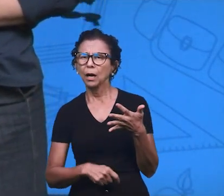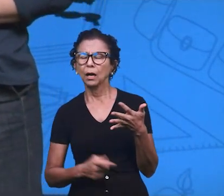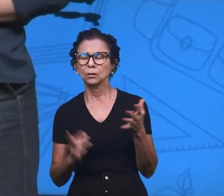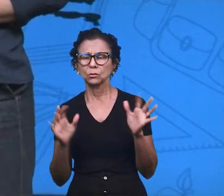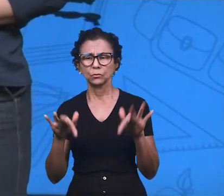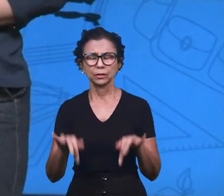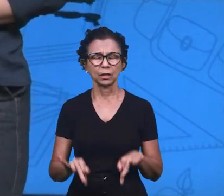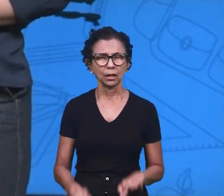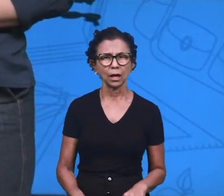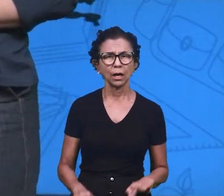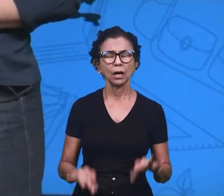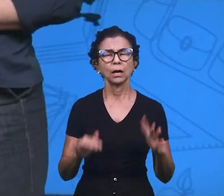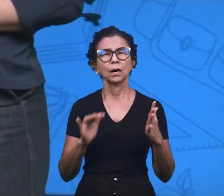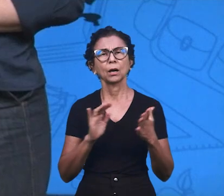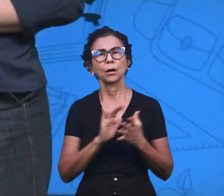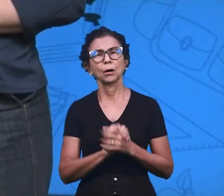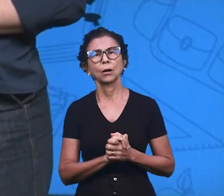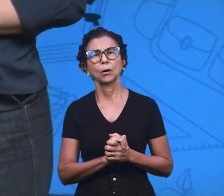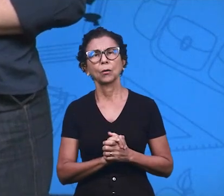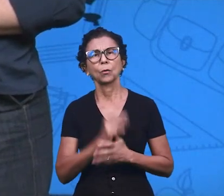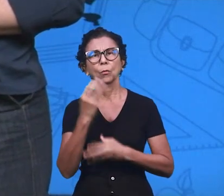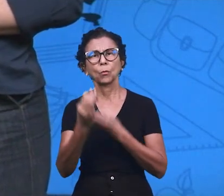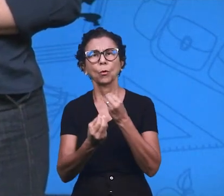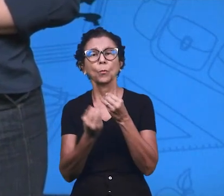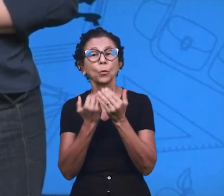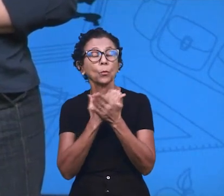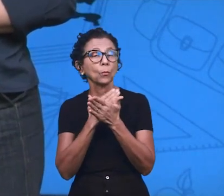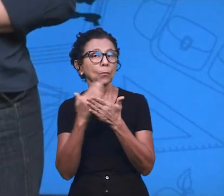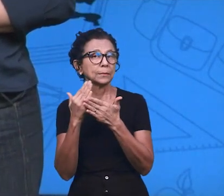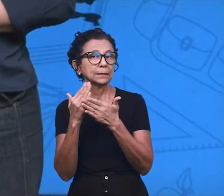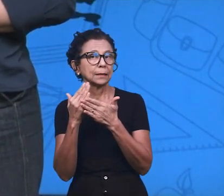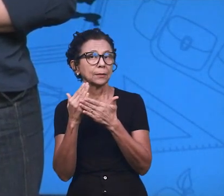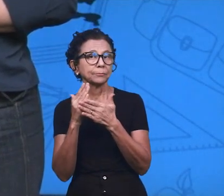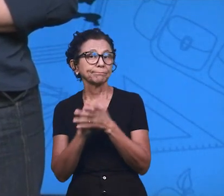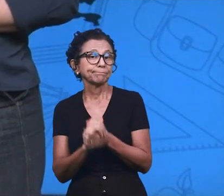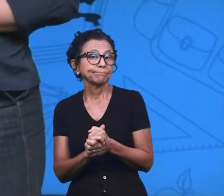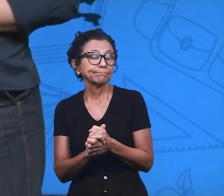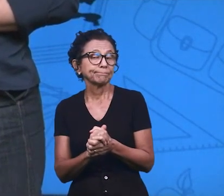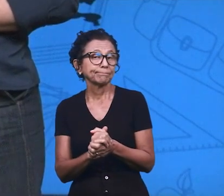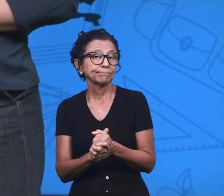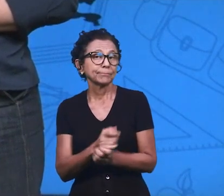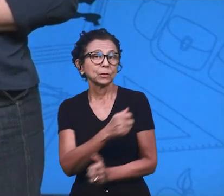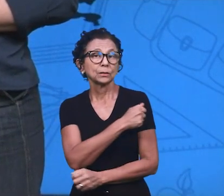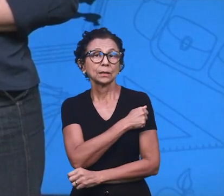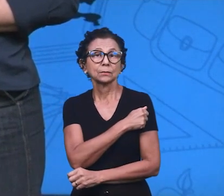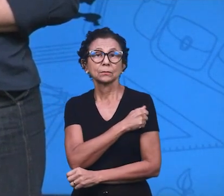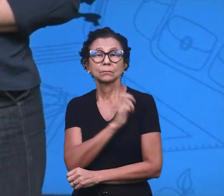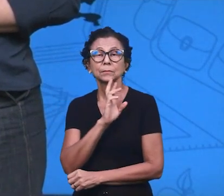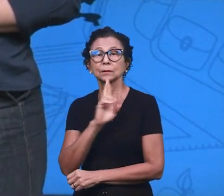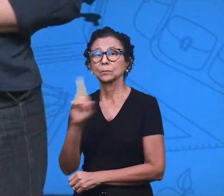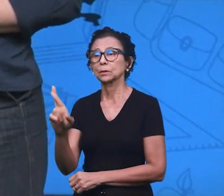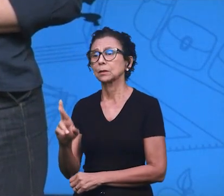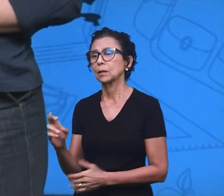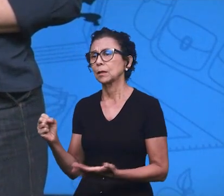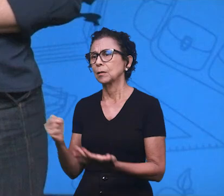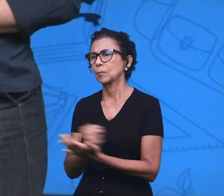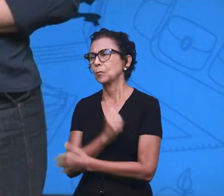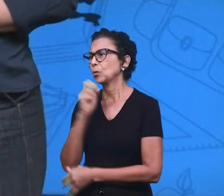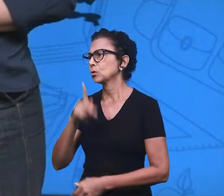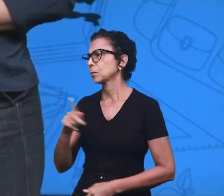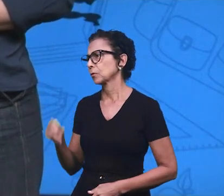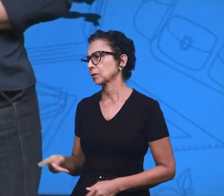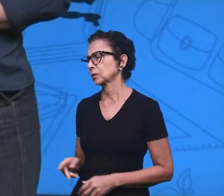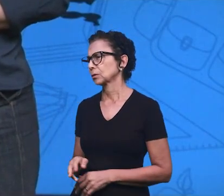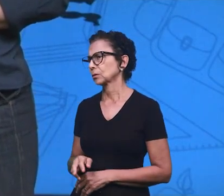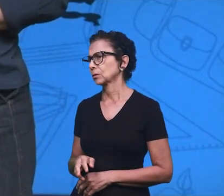final, se era na hora de formular o início. E eles falaram, poxa, professor, como professor de química, o senhor está muito